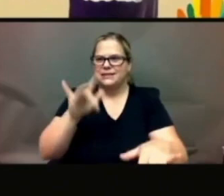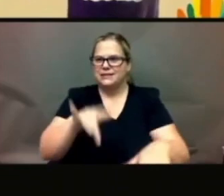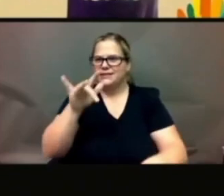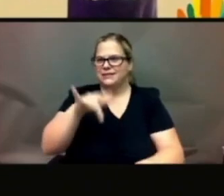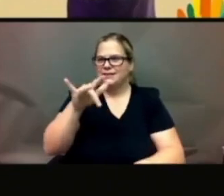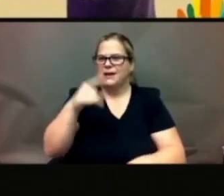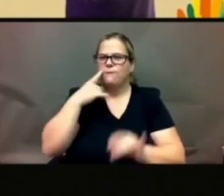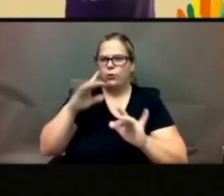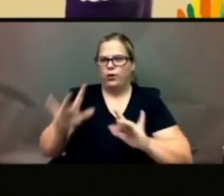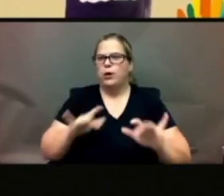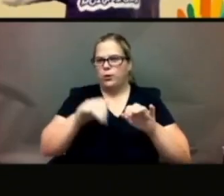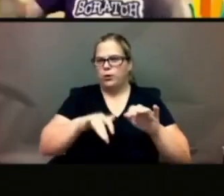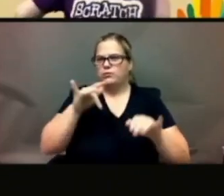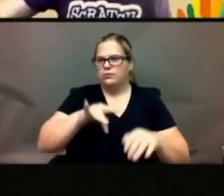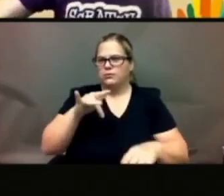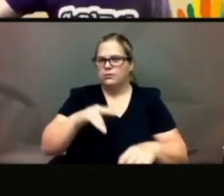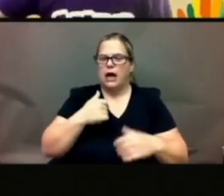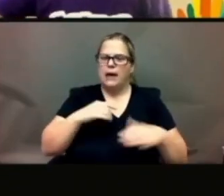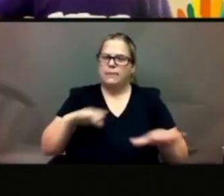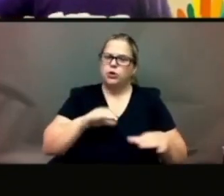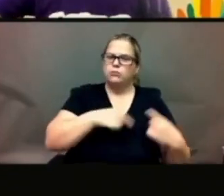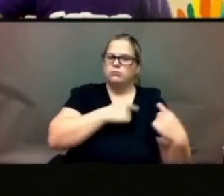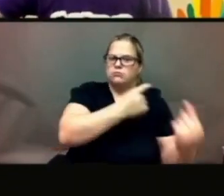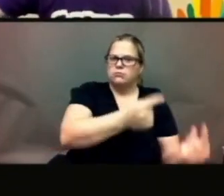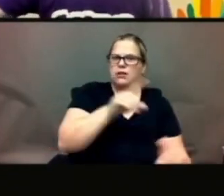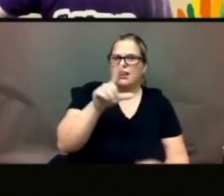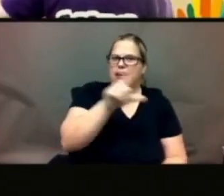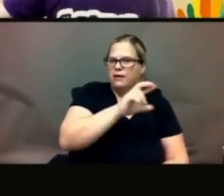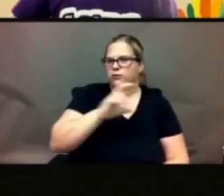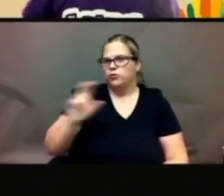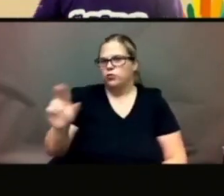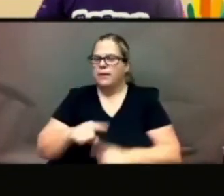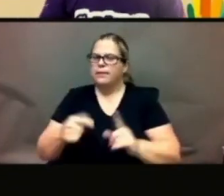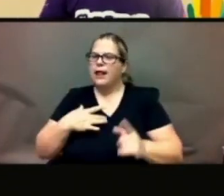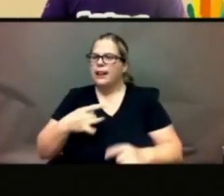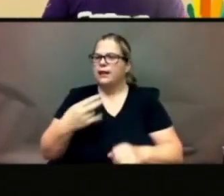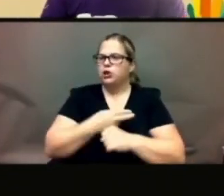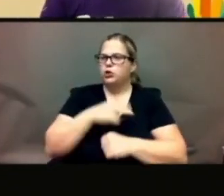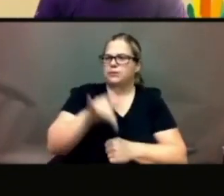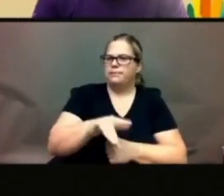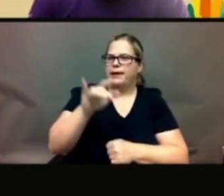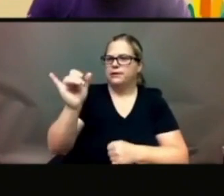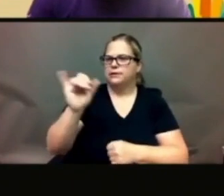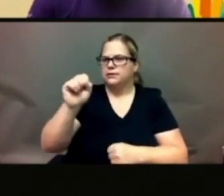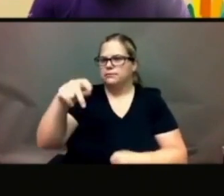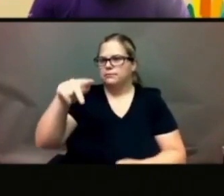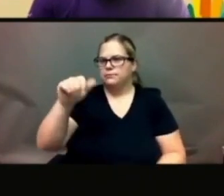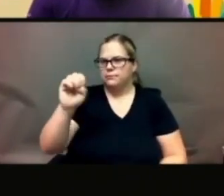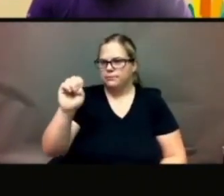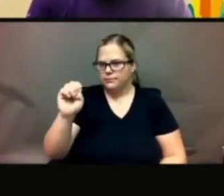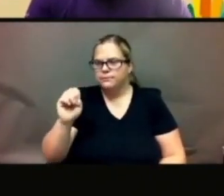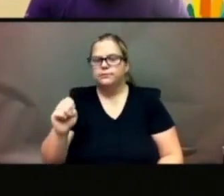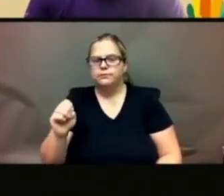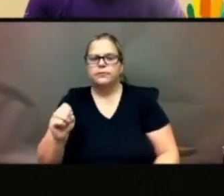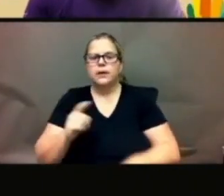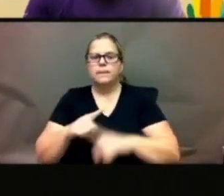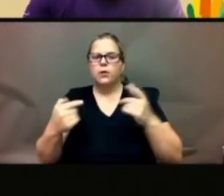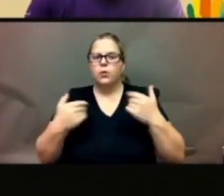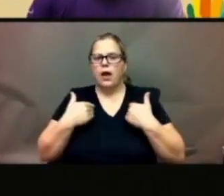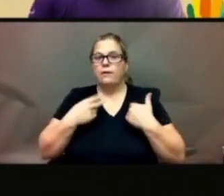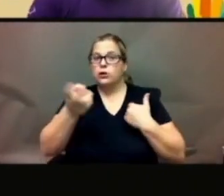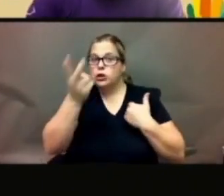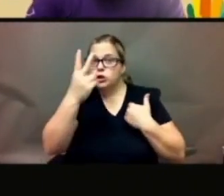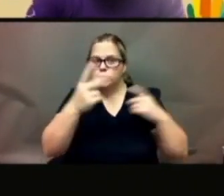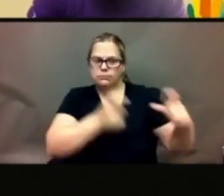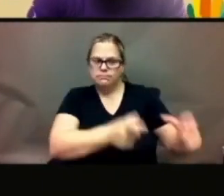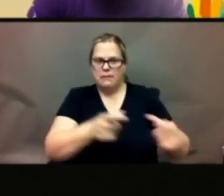E eu usei, na verdade, a tecla de espaço aqui no meu computador. Então, o que você precisa é que